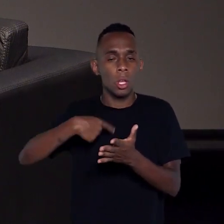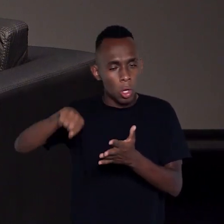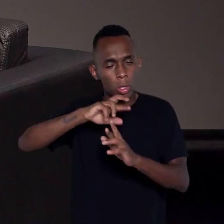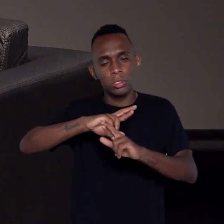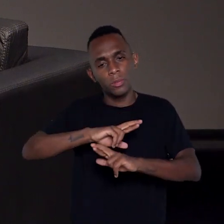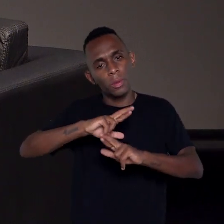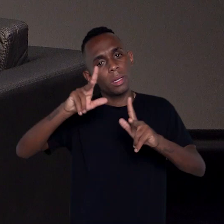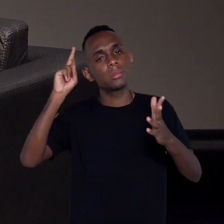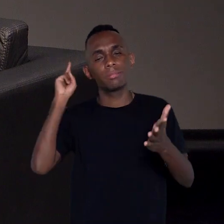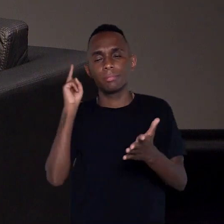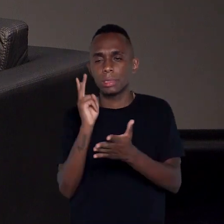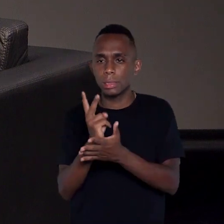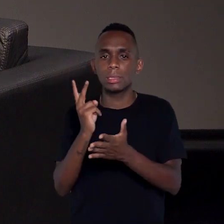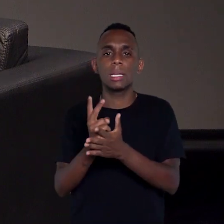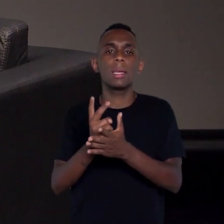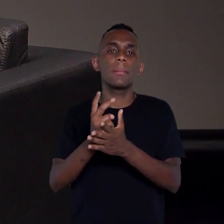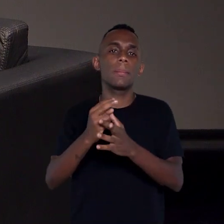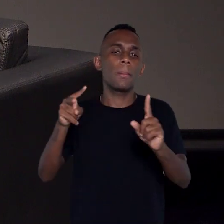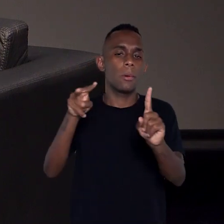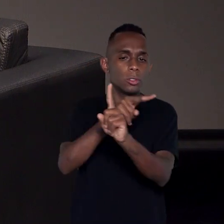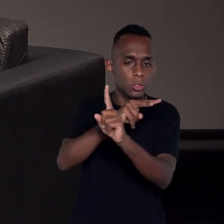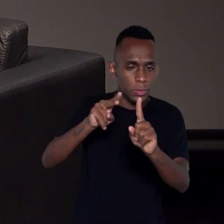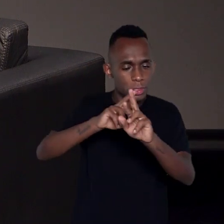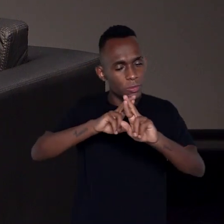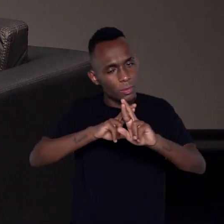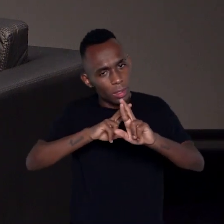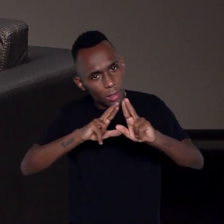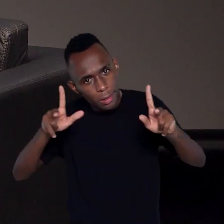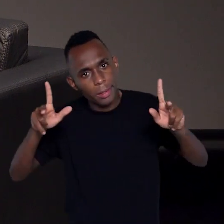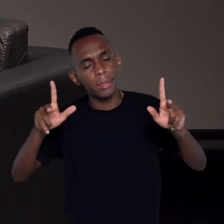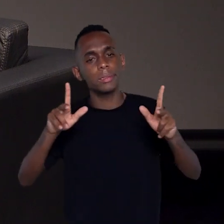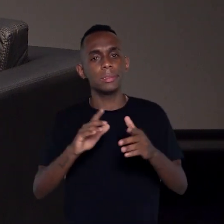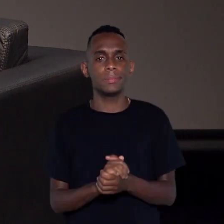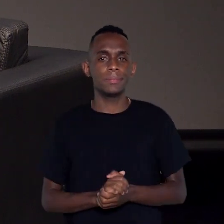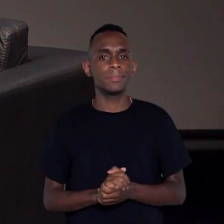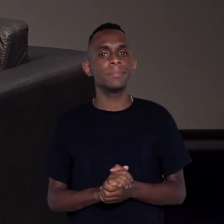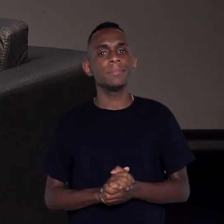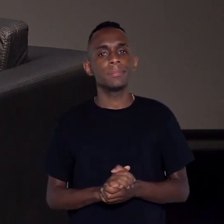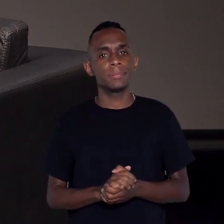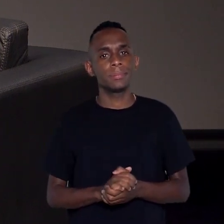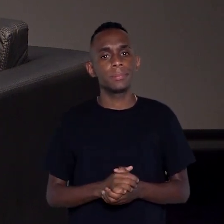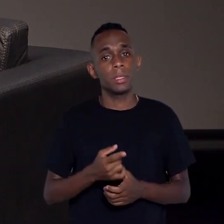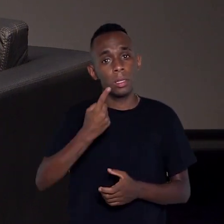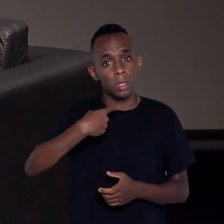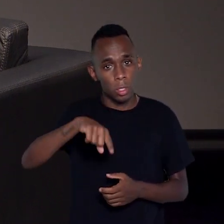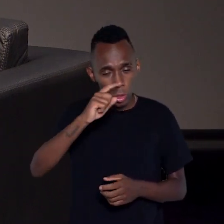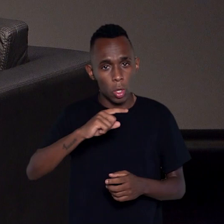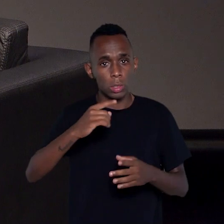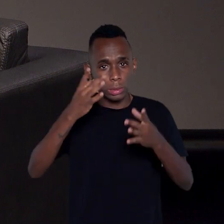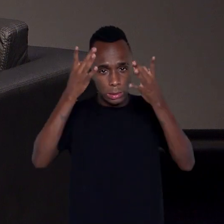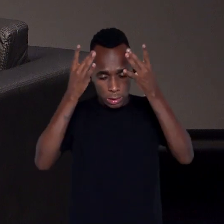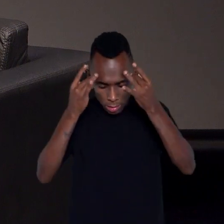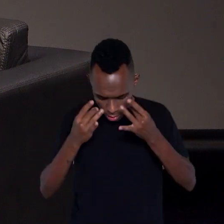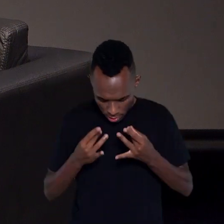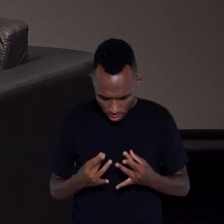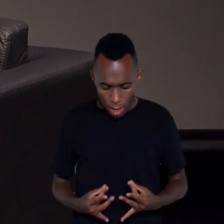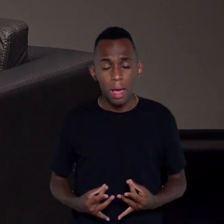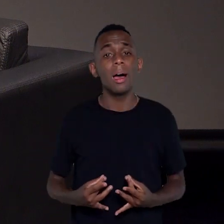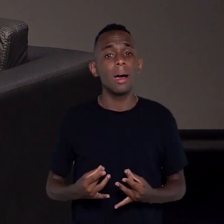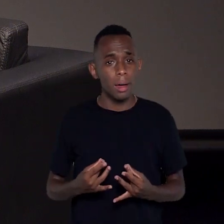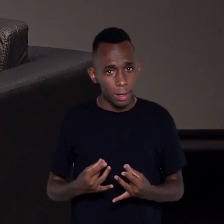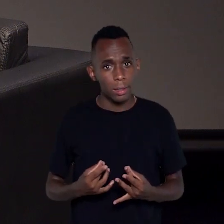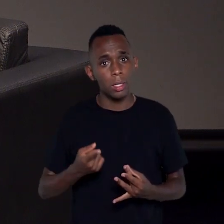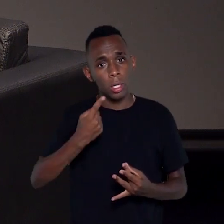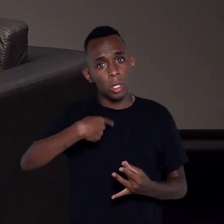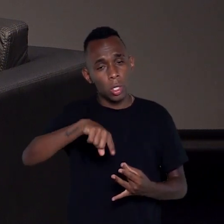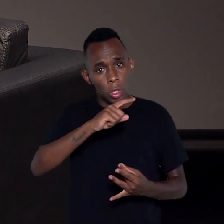nos diferenciando. Estamos nos diferenciando a partir do nosso fenótipo, a